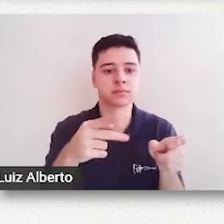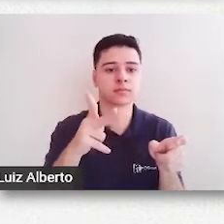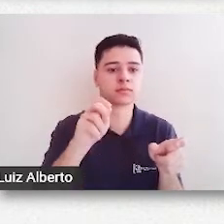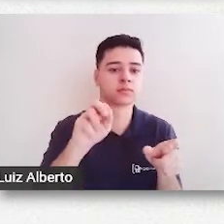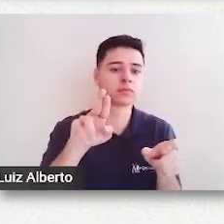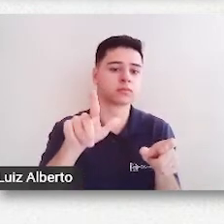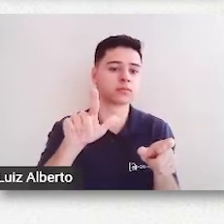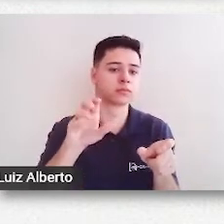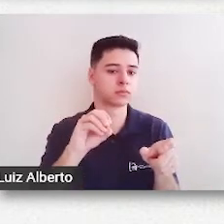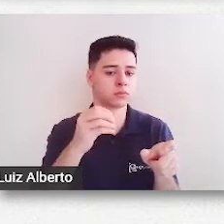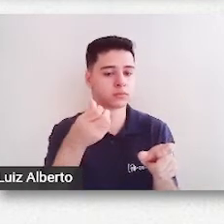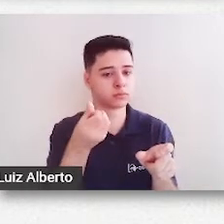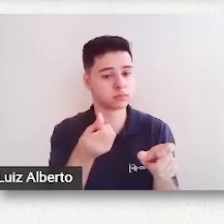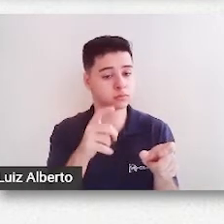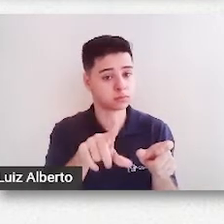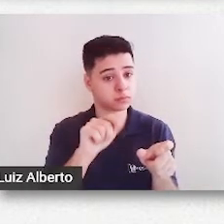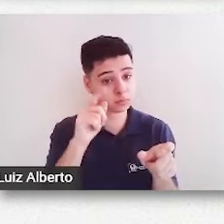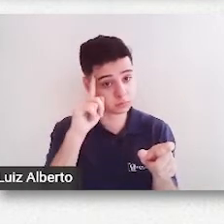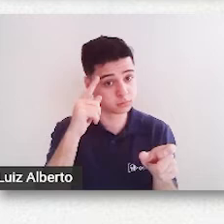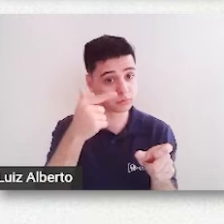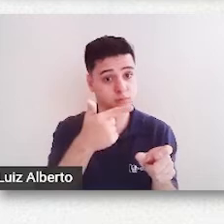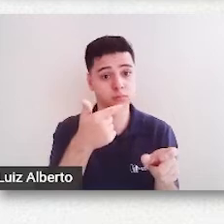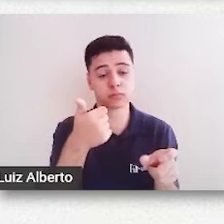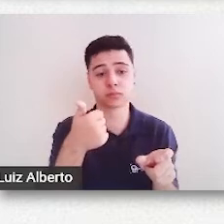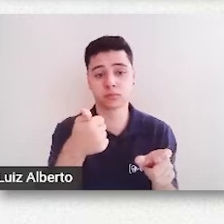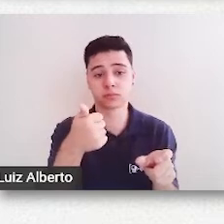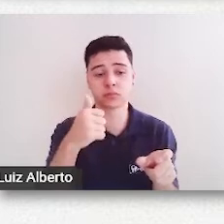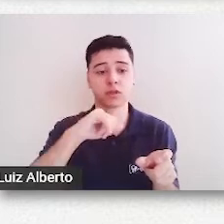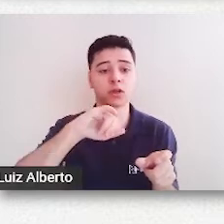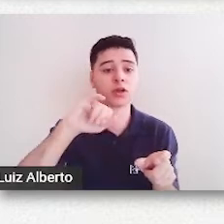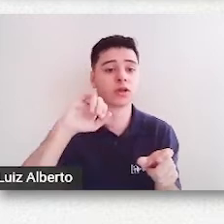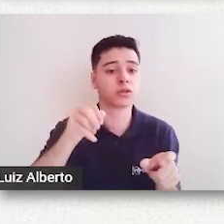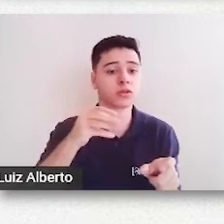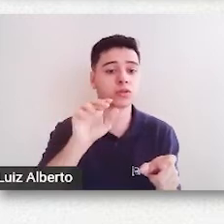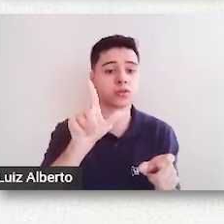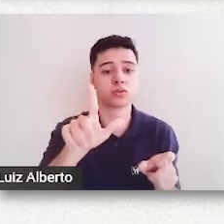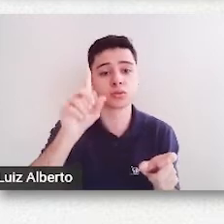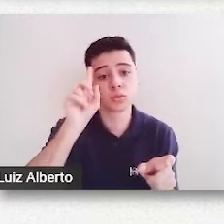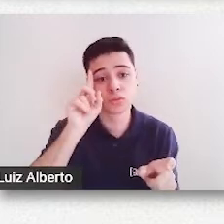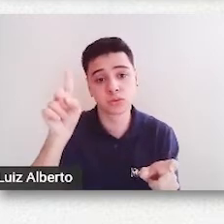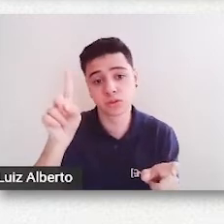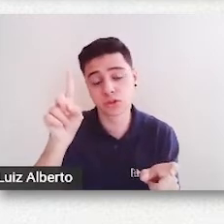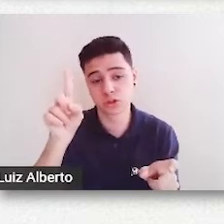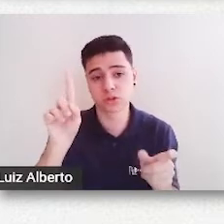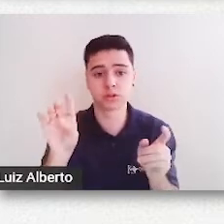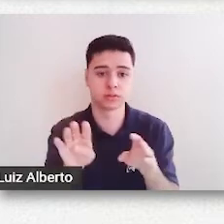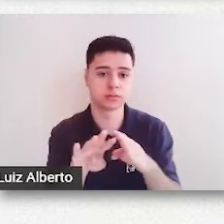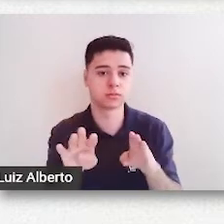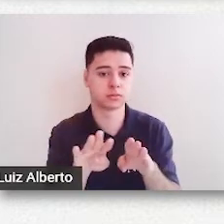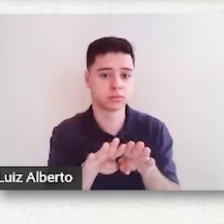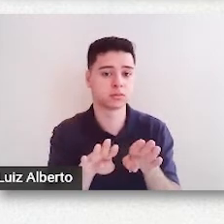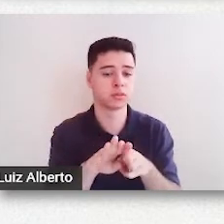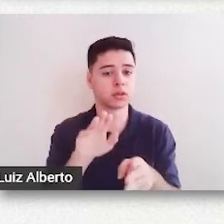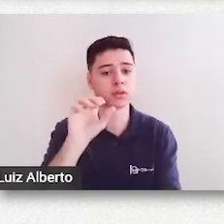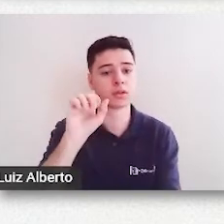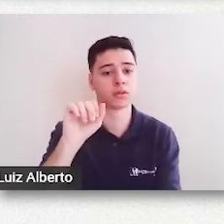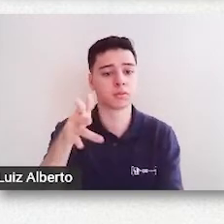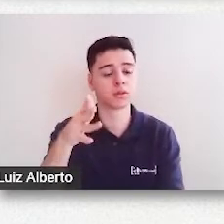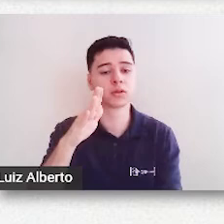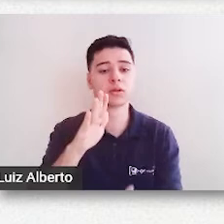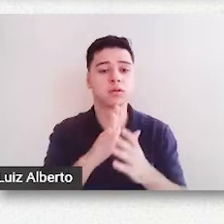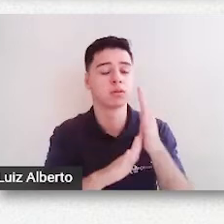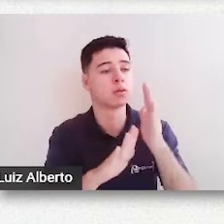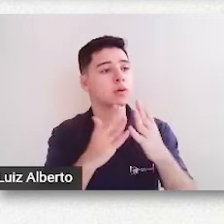VI define o dia 21 de julho como o dia do santo, também para ser comemorado junto com o dia de